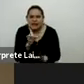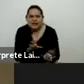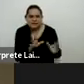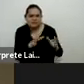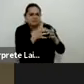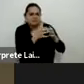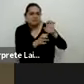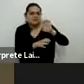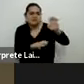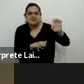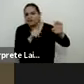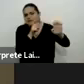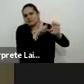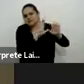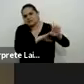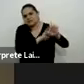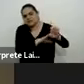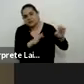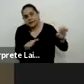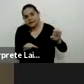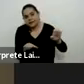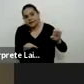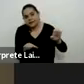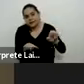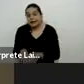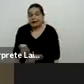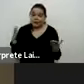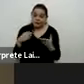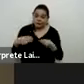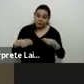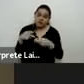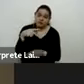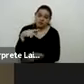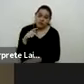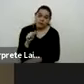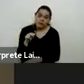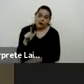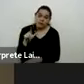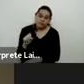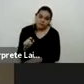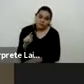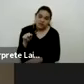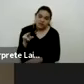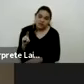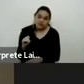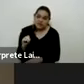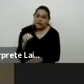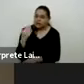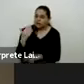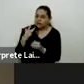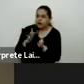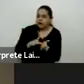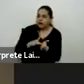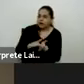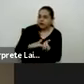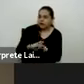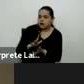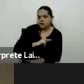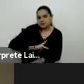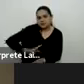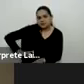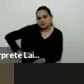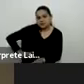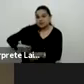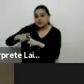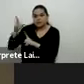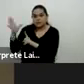seu fundamentalismo ultraliberal, ele engana o presidente que não domina os